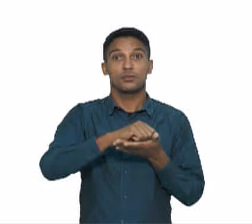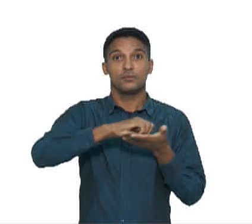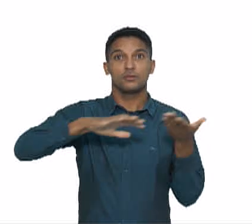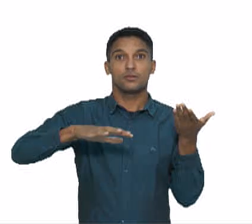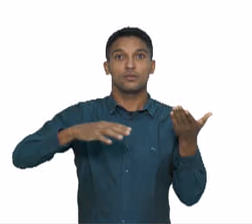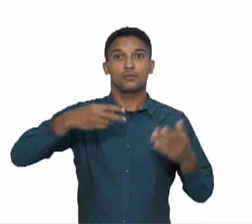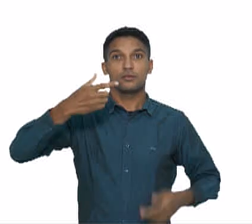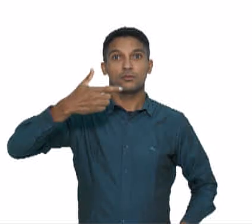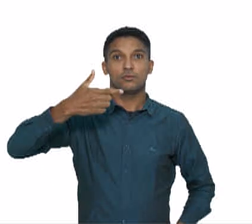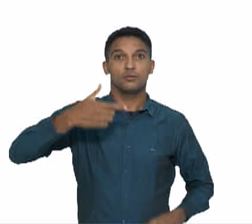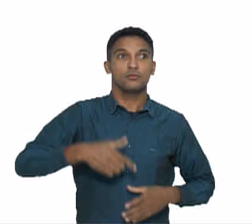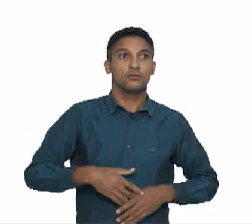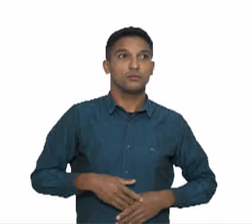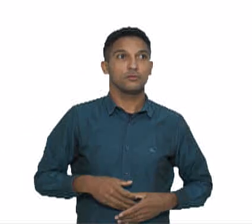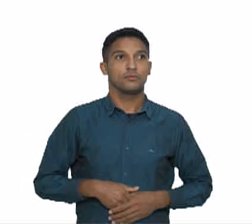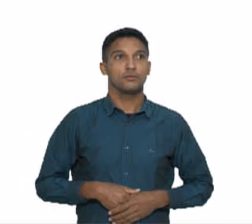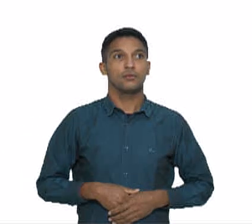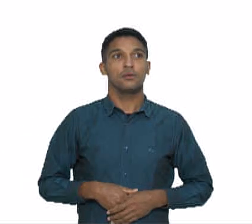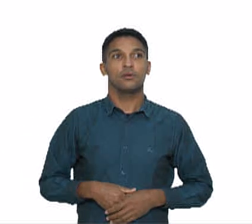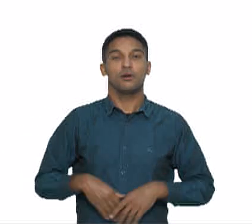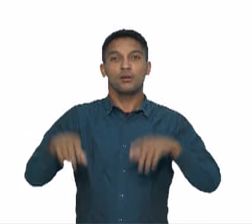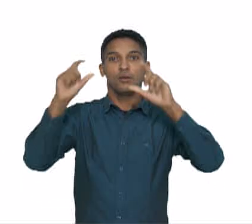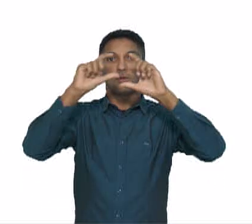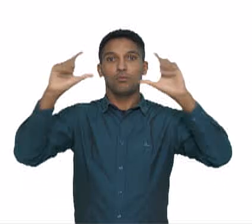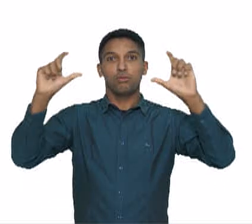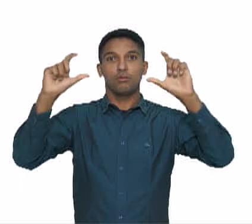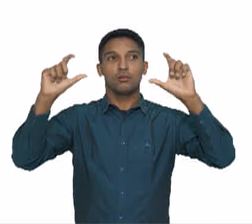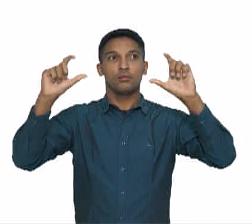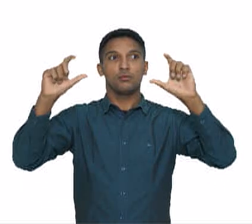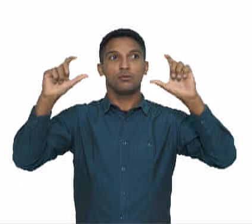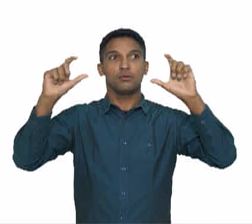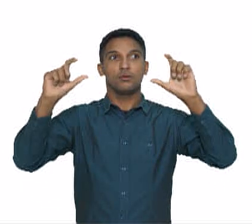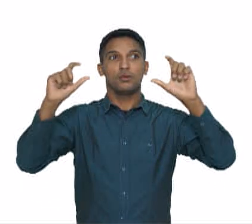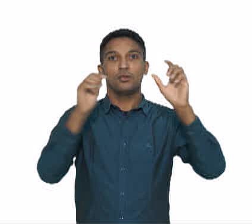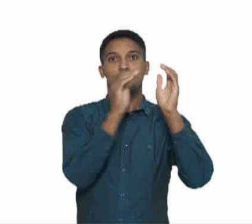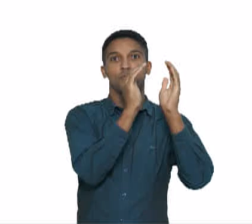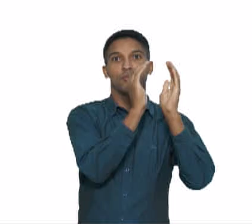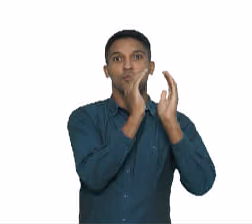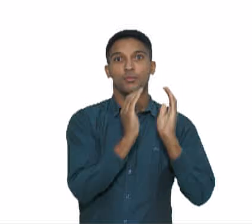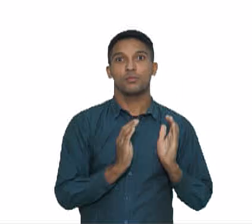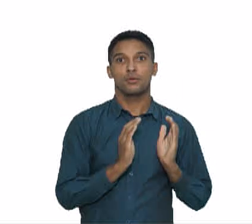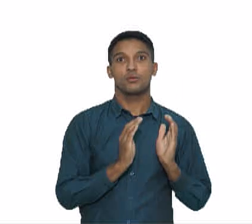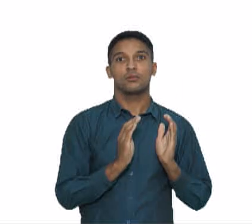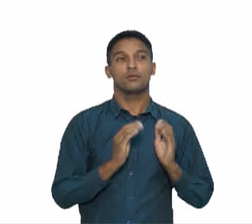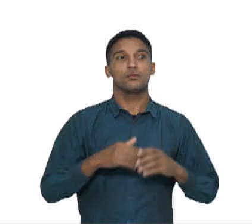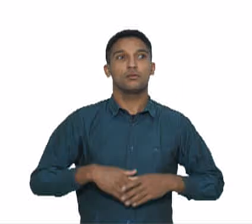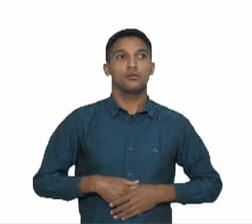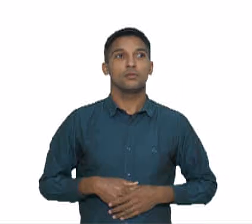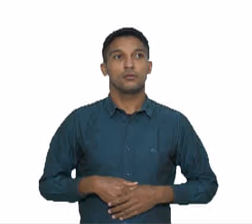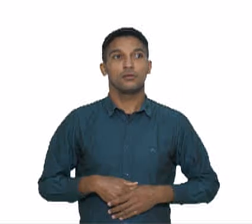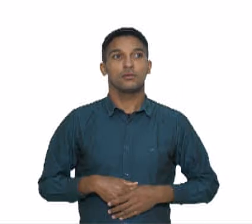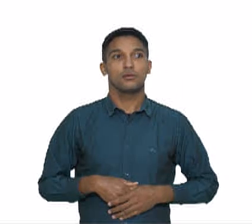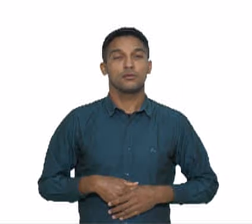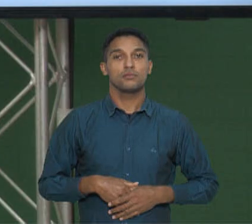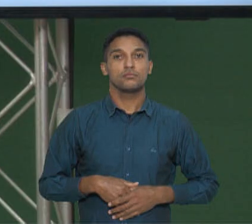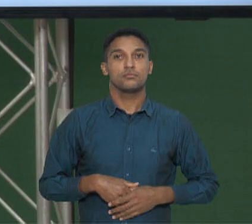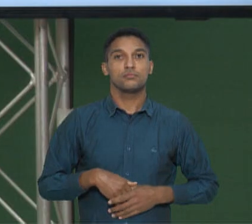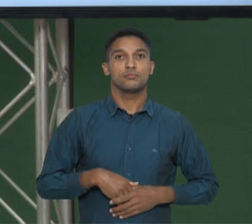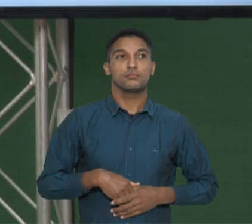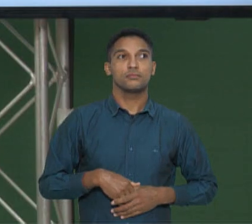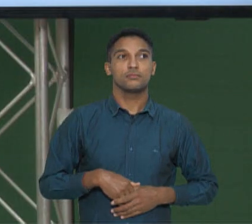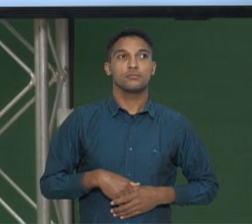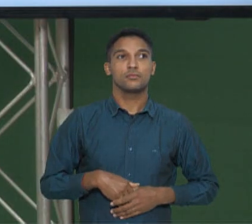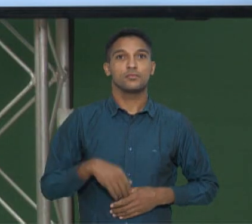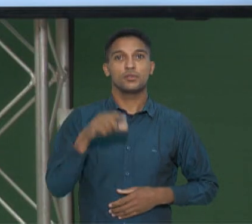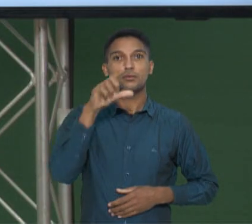las alternativas abaixo, aponta com uma X, ou seja, vocês têm 6 alternativas, irão apontar aqui